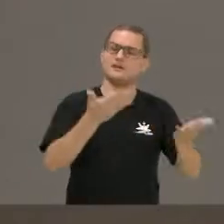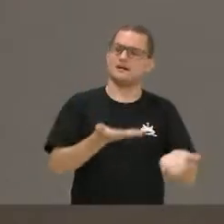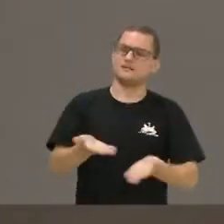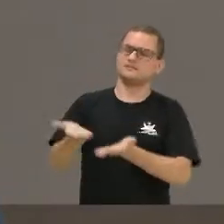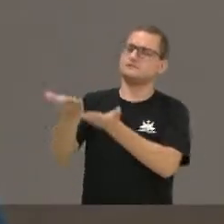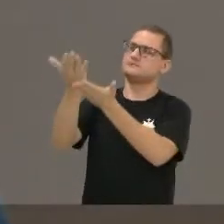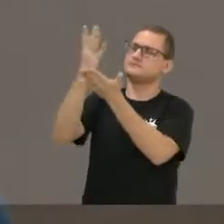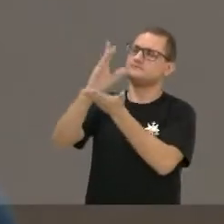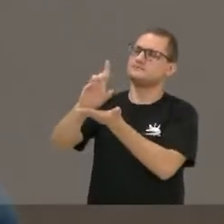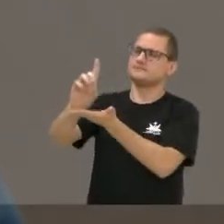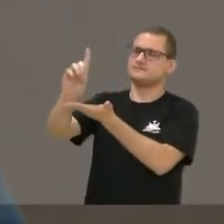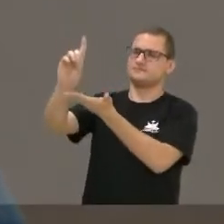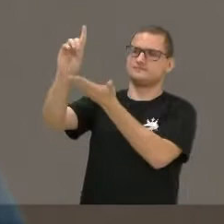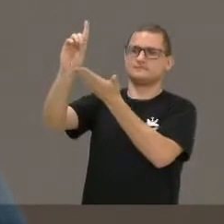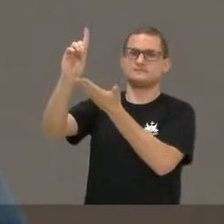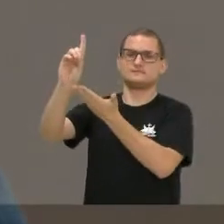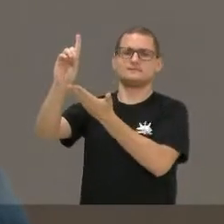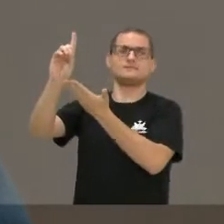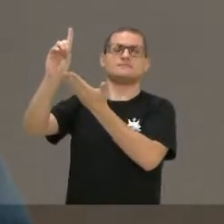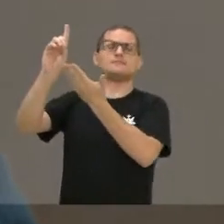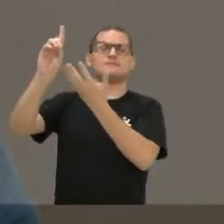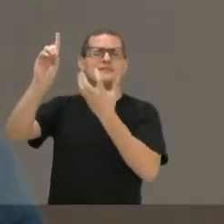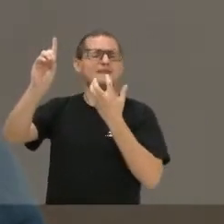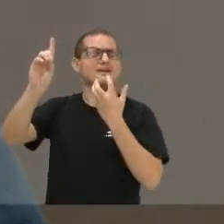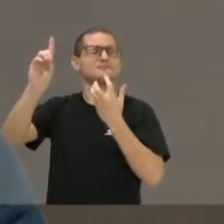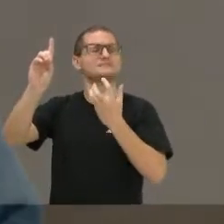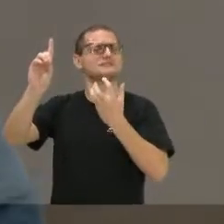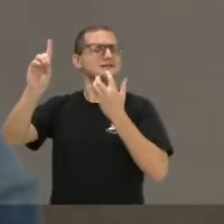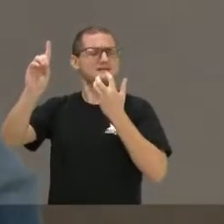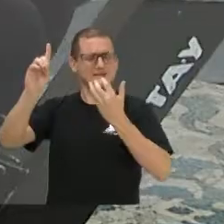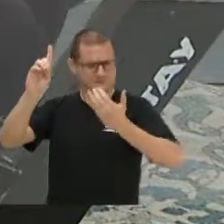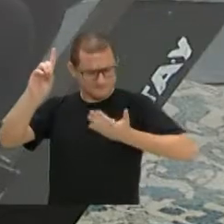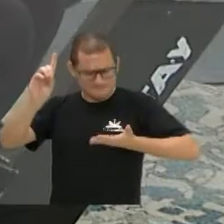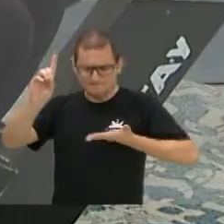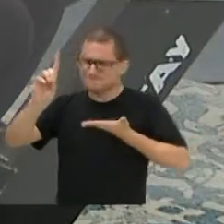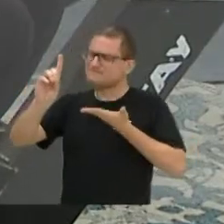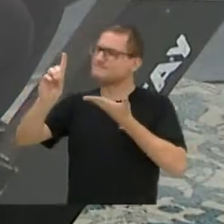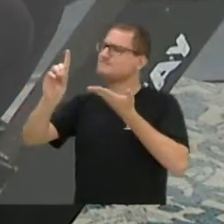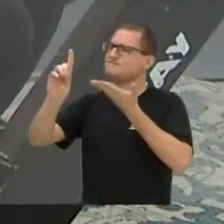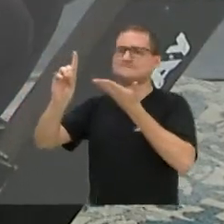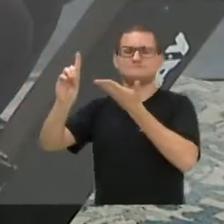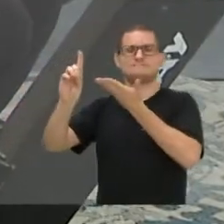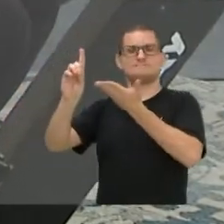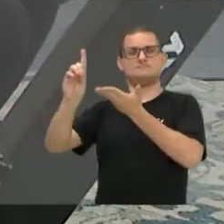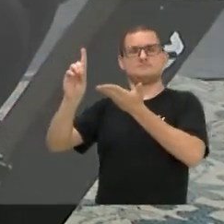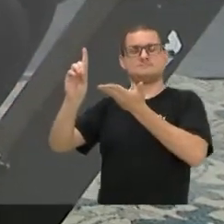a ti meu deus eu quero